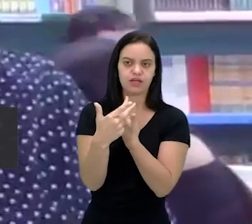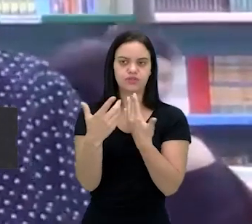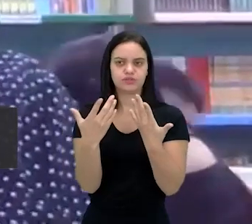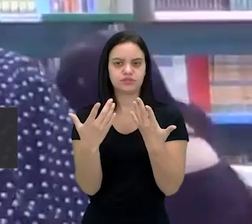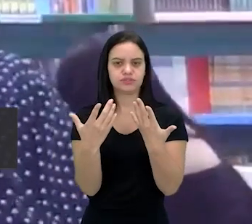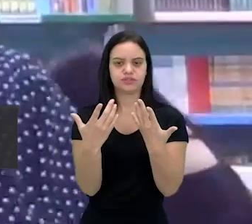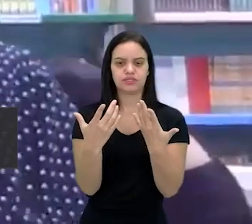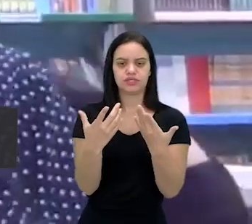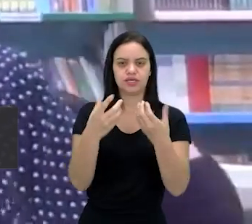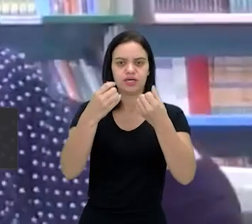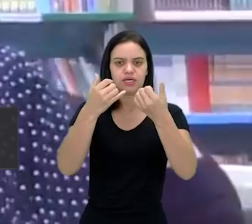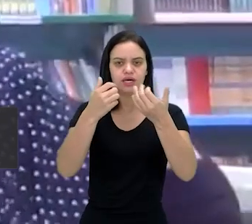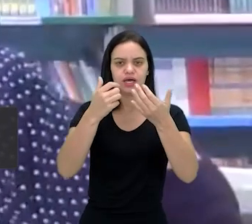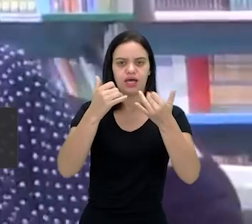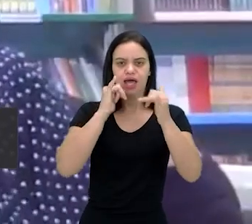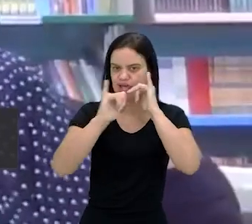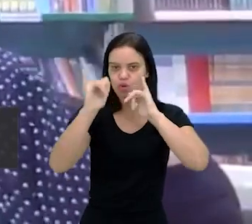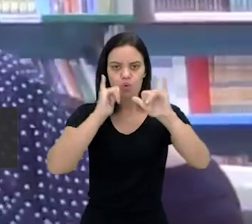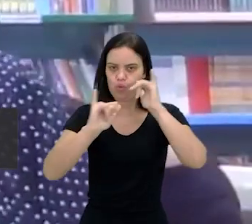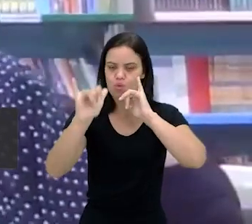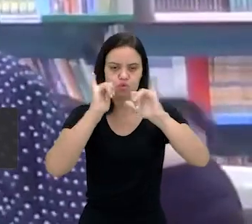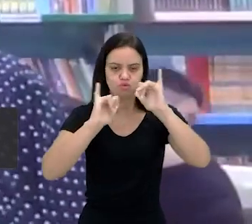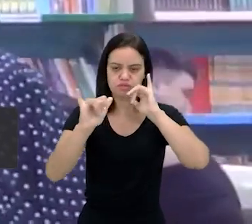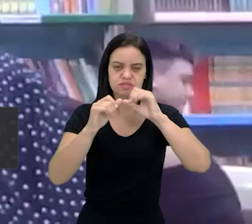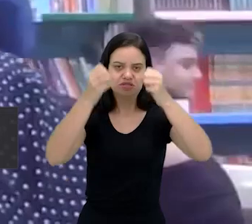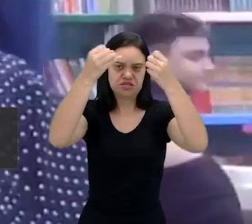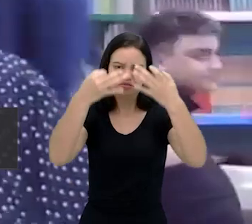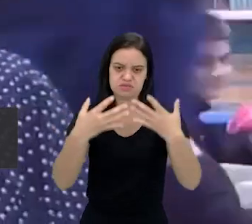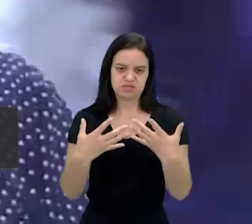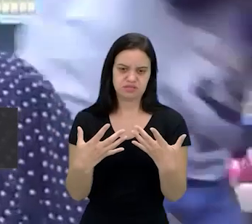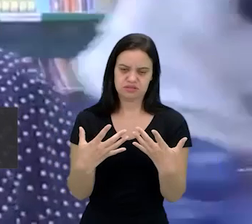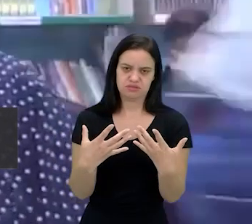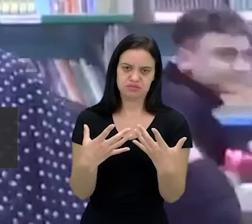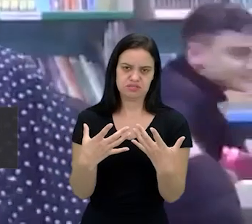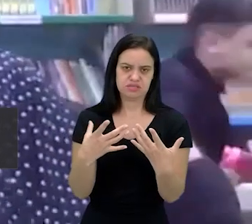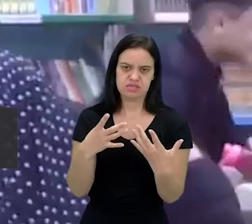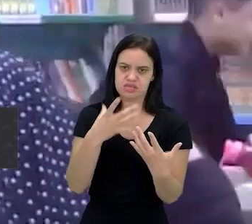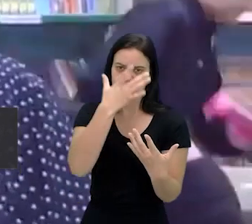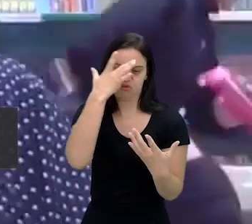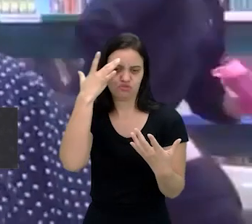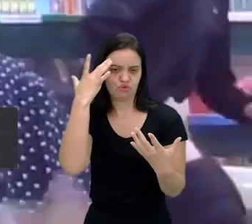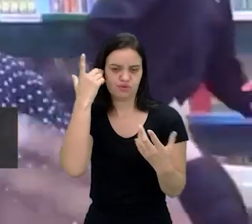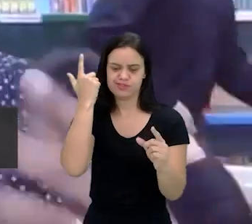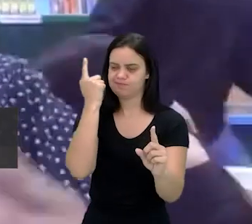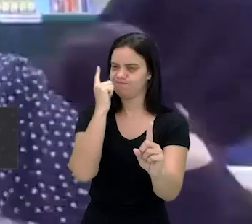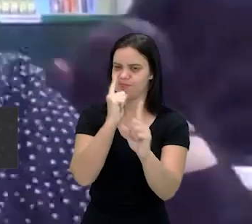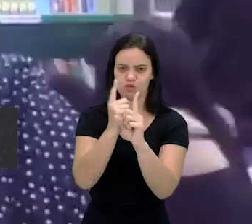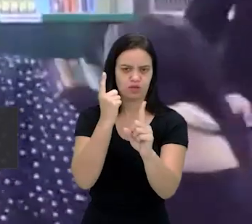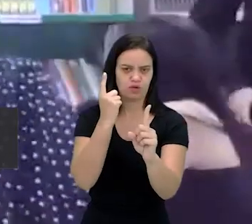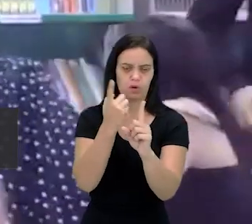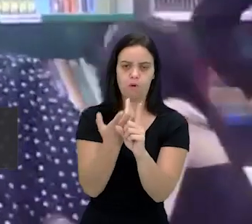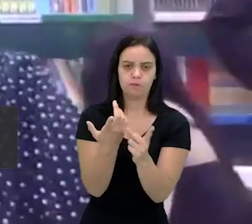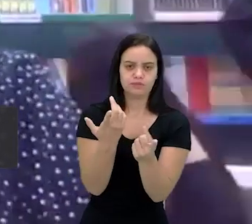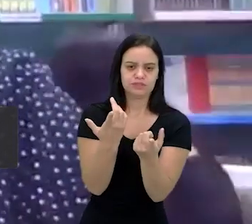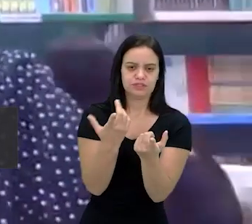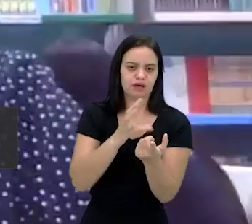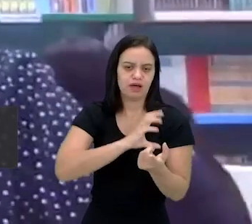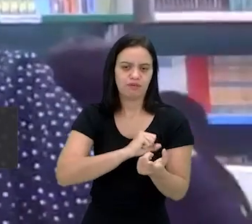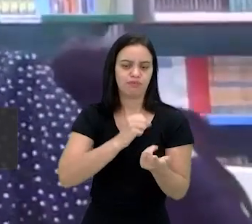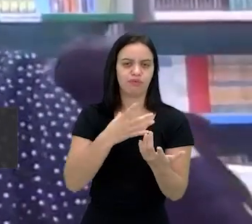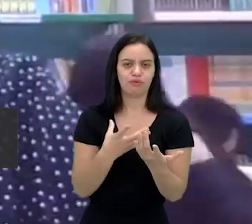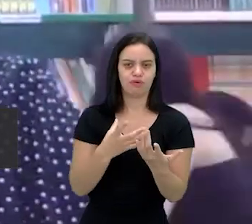várias matérias jornalísticas, né, falando que pessoas vão ao encontro, né, de mulheres e acabam